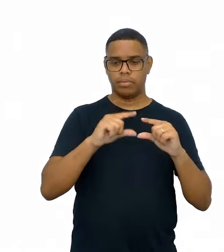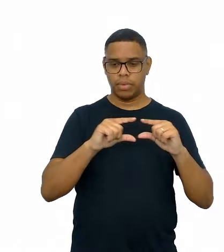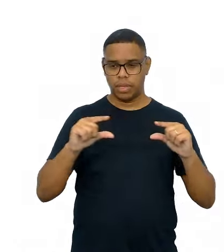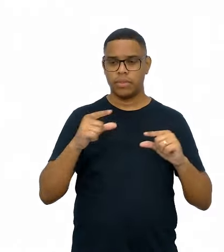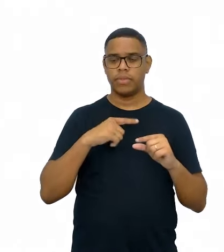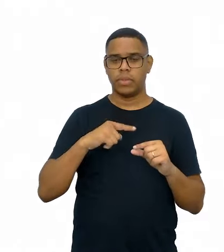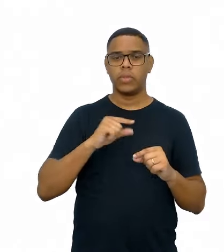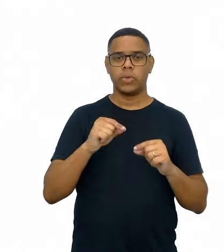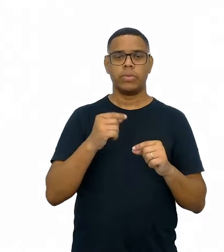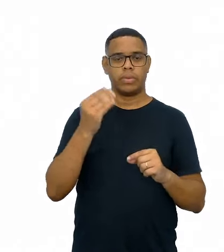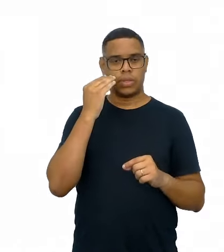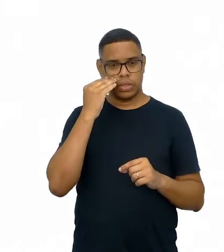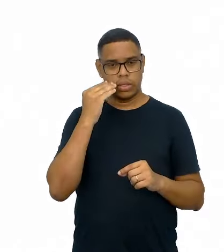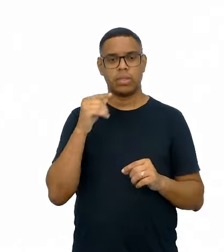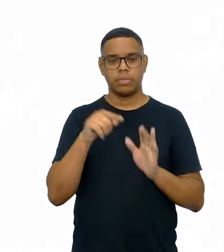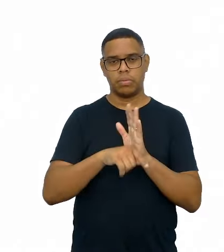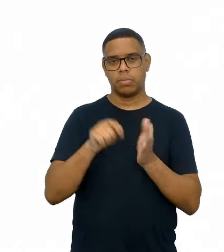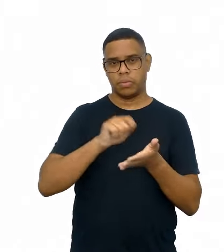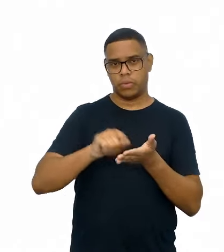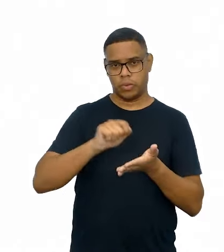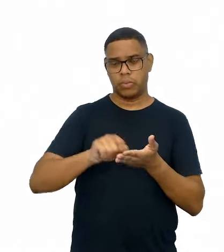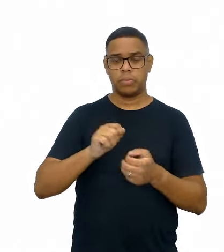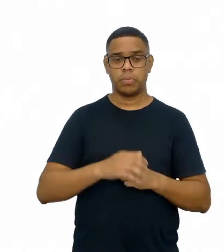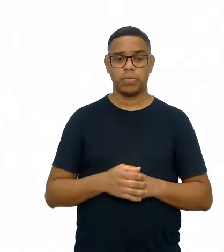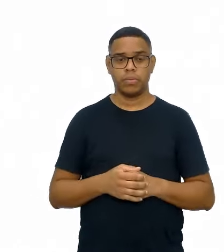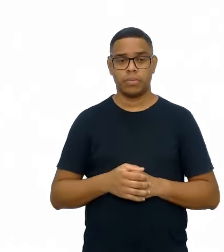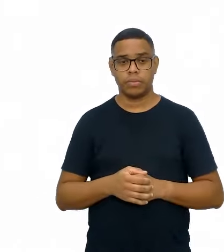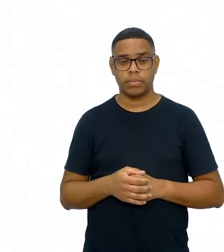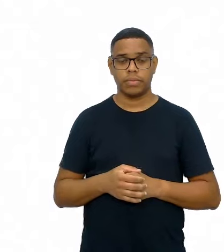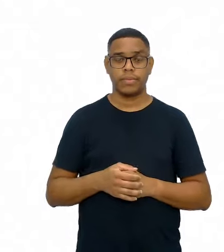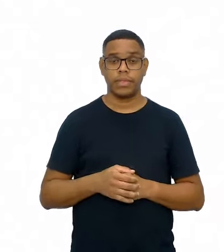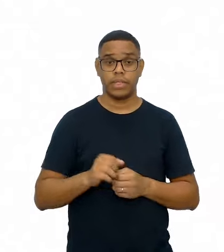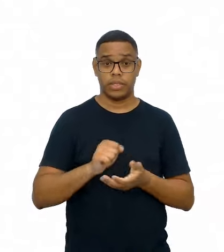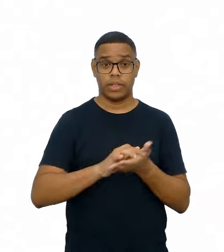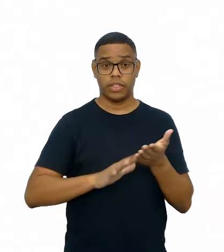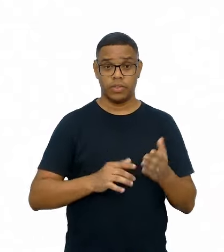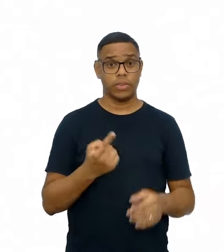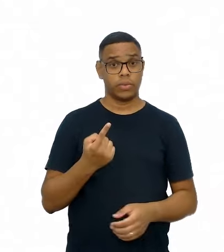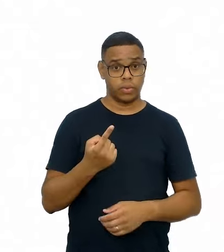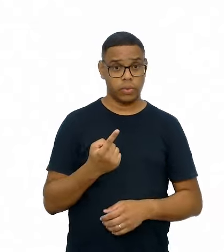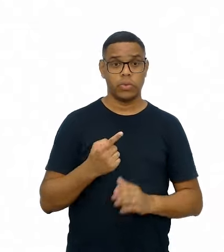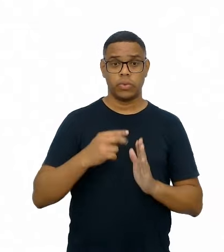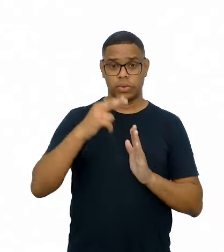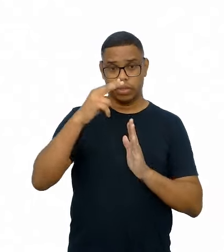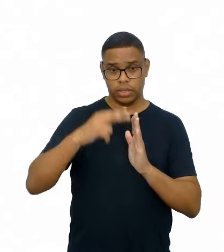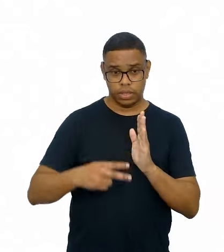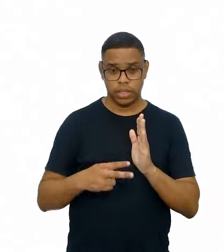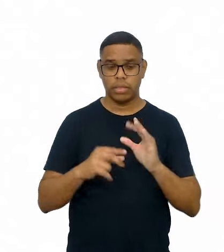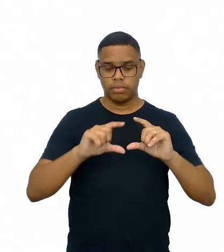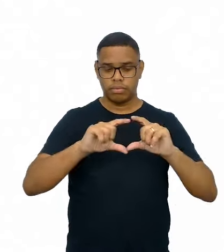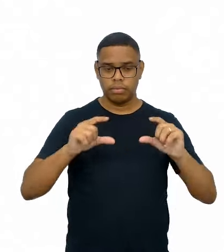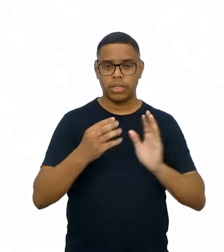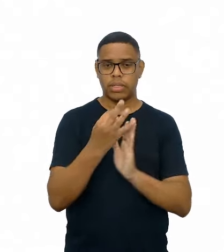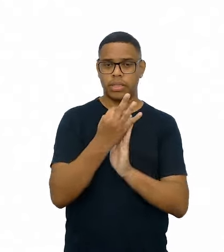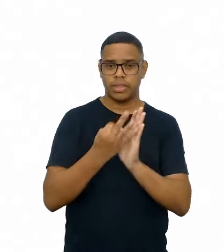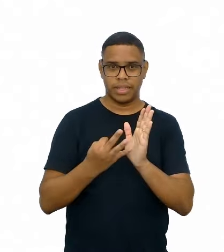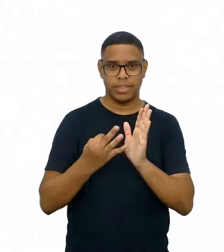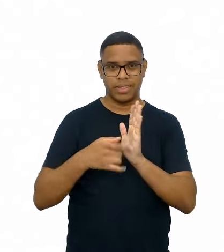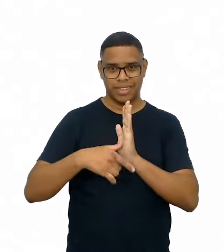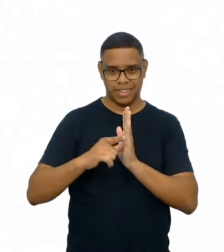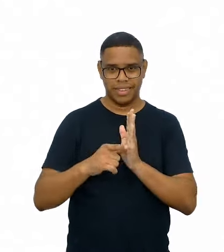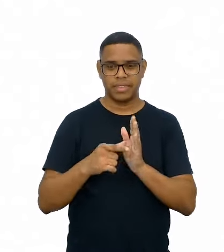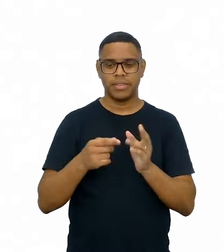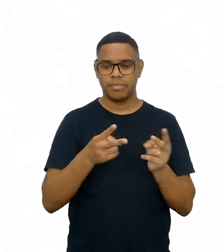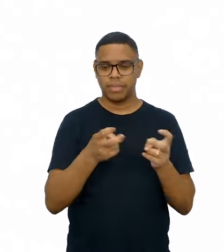ler trechos do texto anterior, observar as palavras destacadas e responder a questões